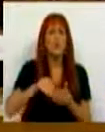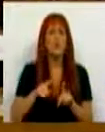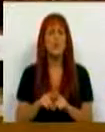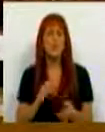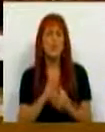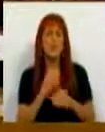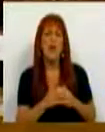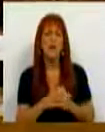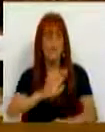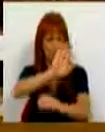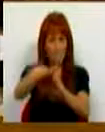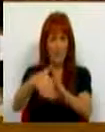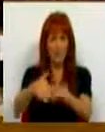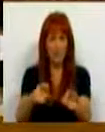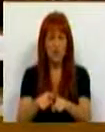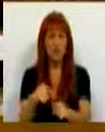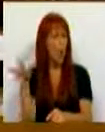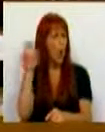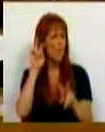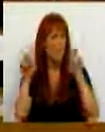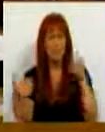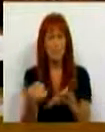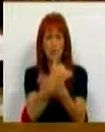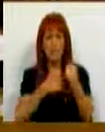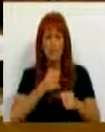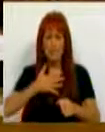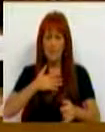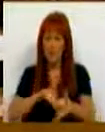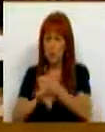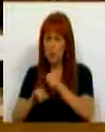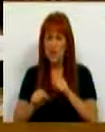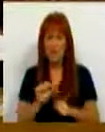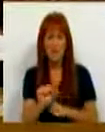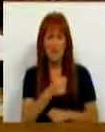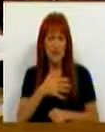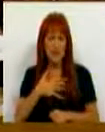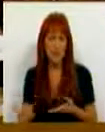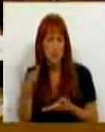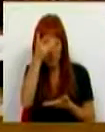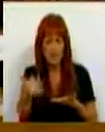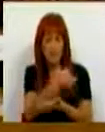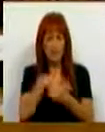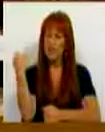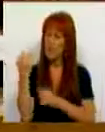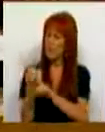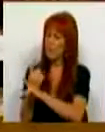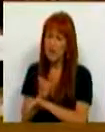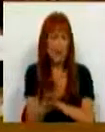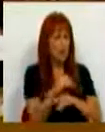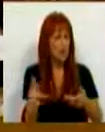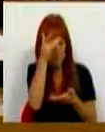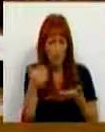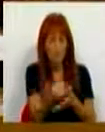de um processo participado em que ouvimos as empresas, as associações empresariais, as instituições dos vários